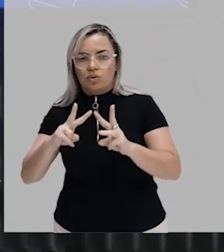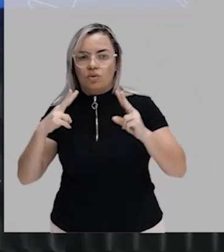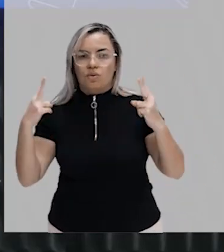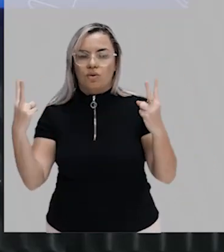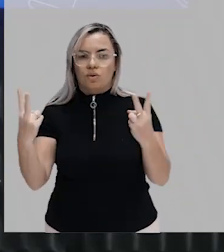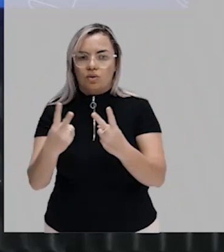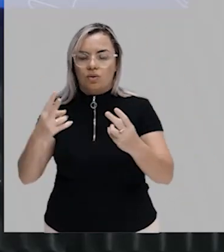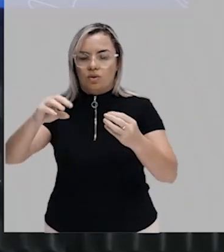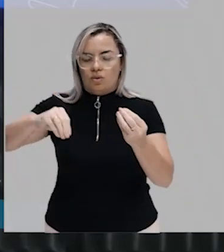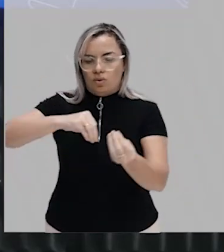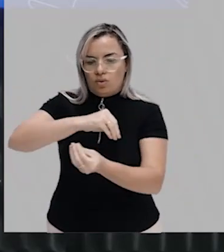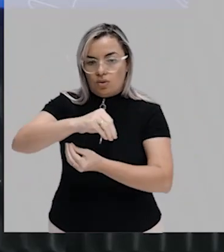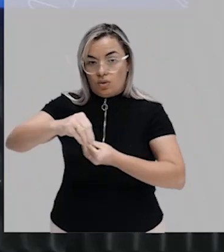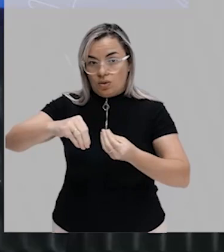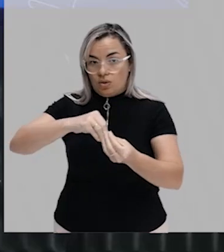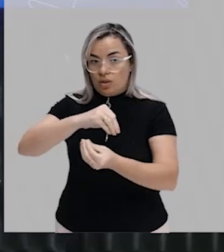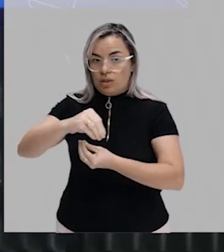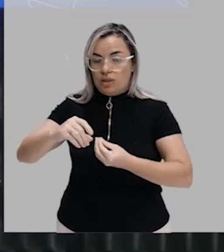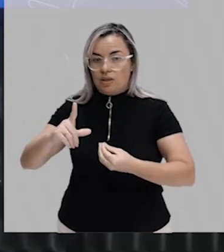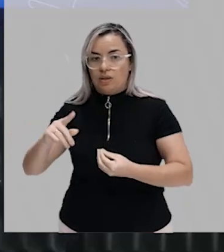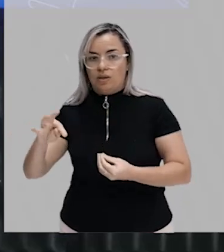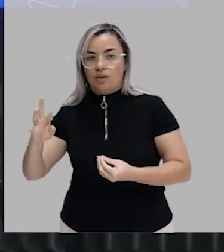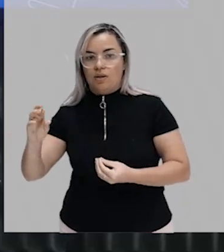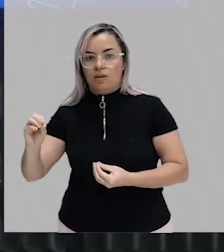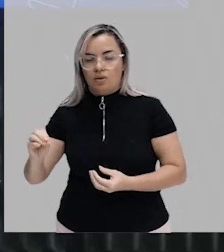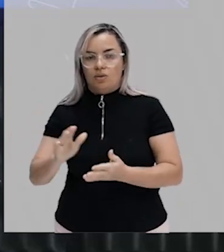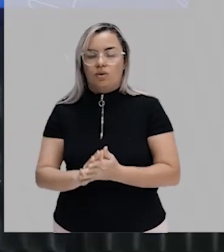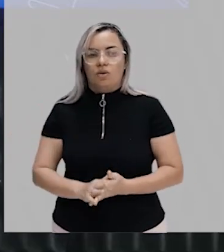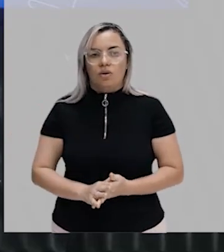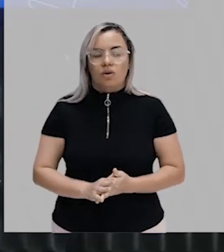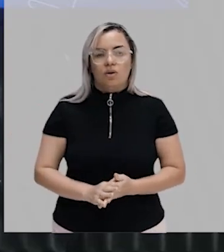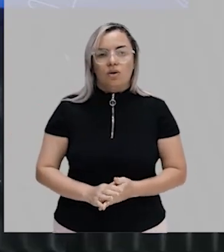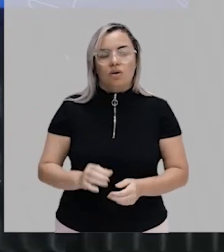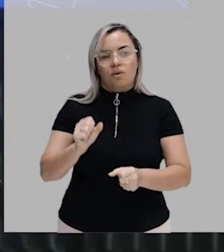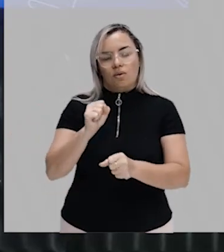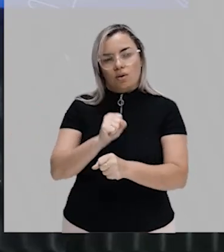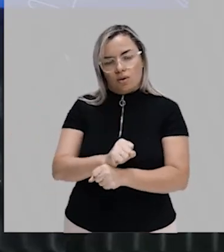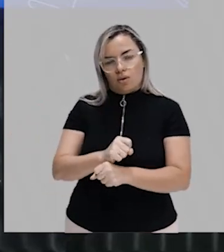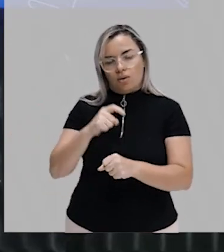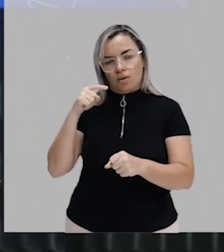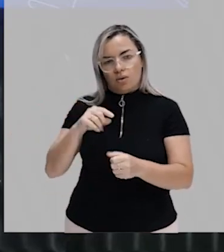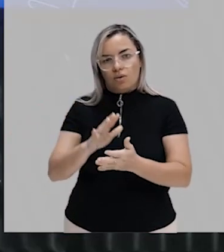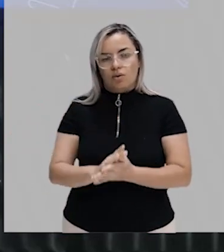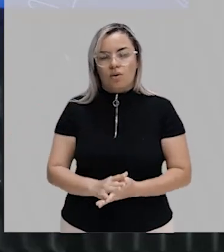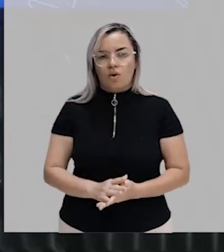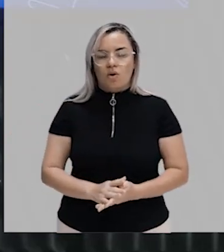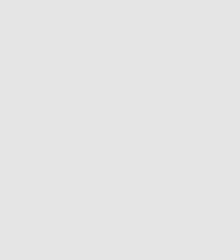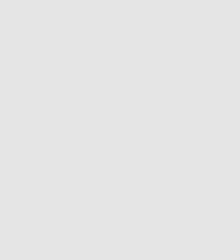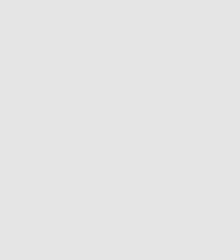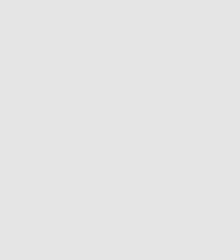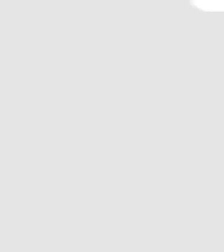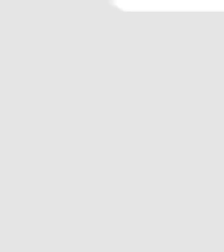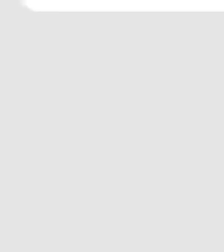solução, em litros, ok? Vou ficando por aqui, forte abraço, Valeu!